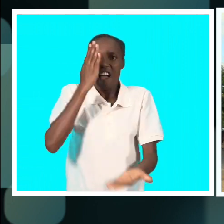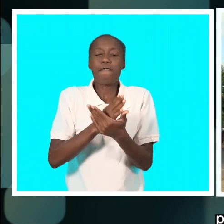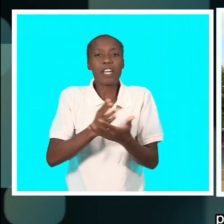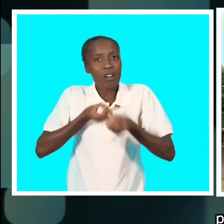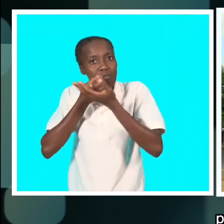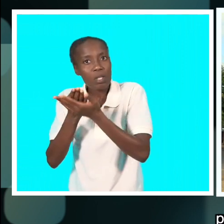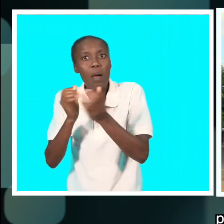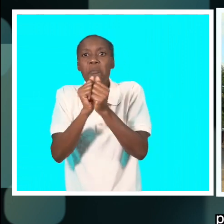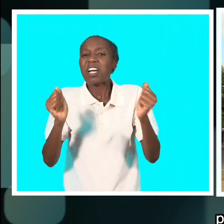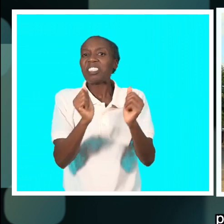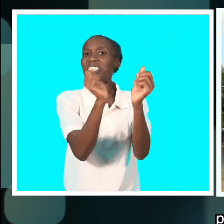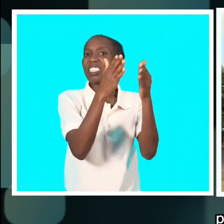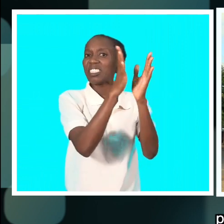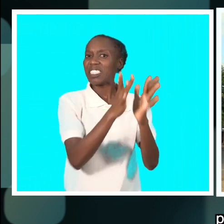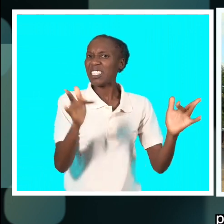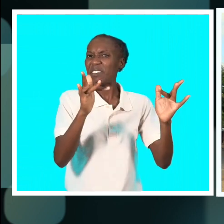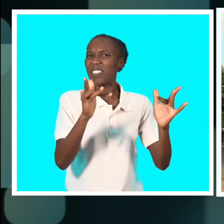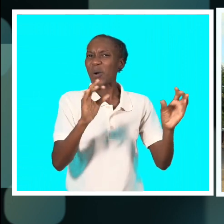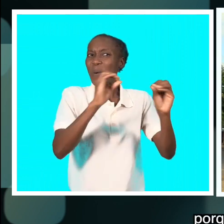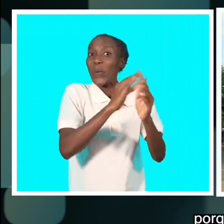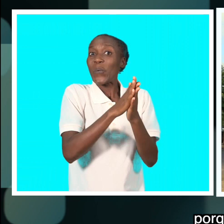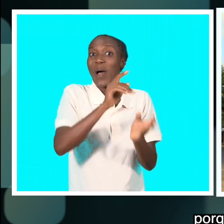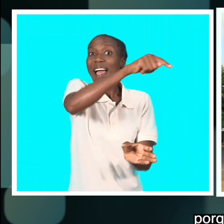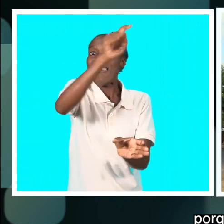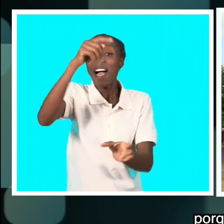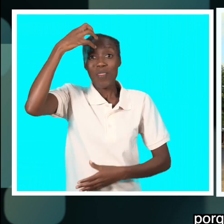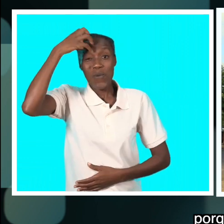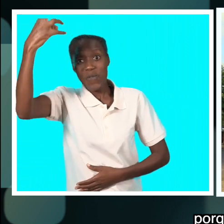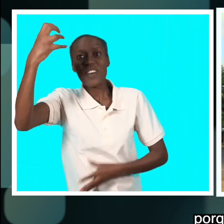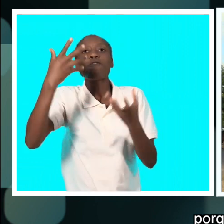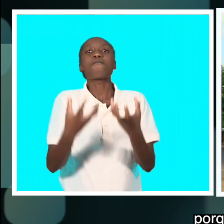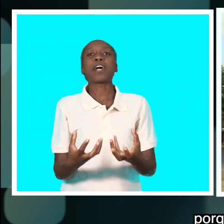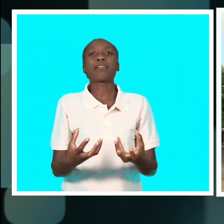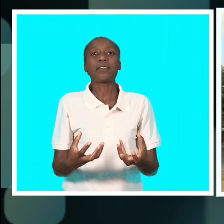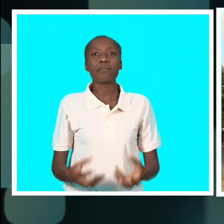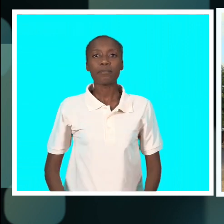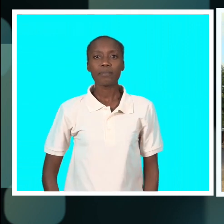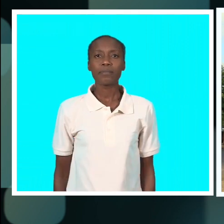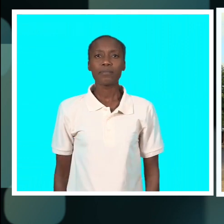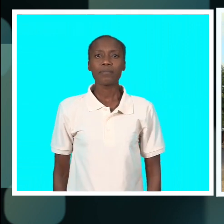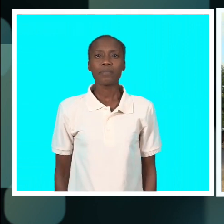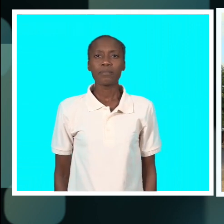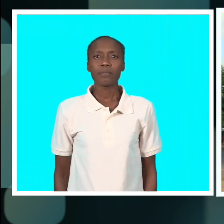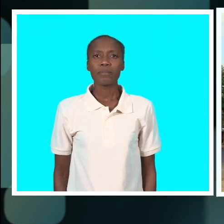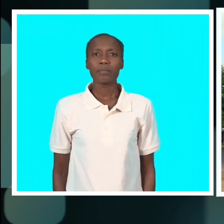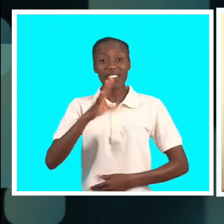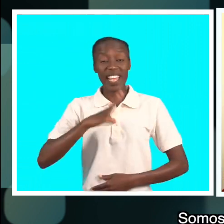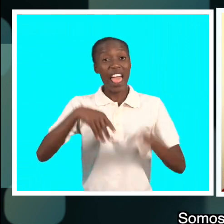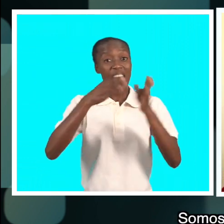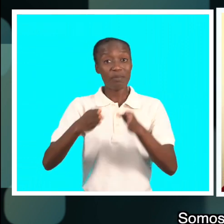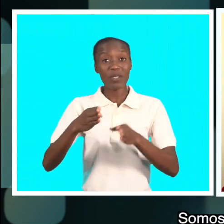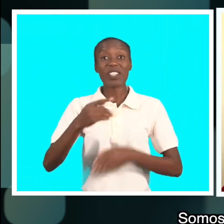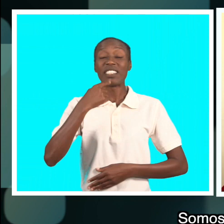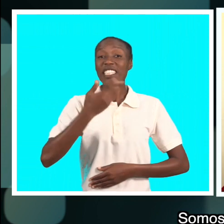desanimar, para não avançar na informação que tem. Porque muitas informações que a gente quer, eles sabem que são informações comprometedoras, são bombásticas.